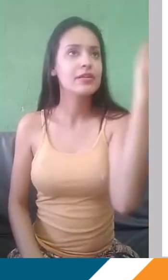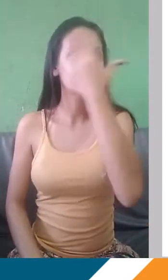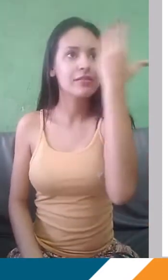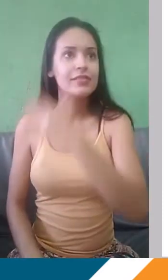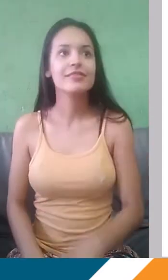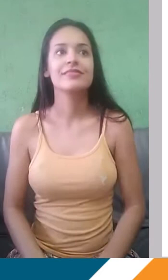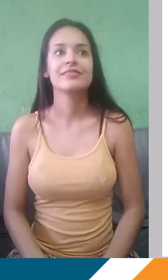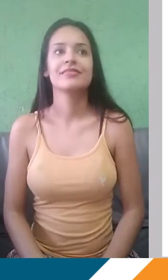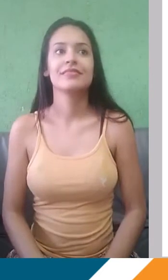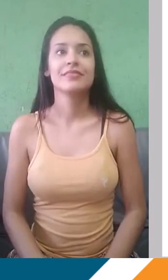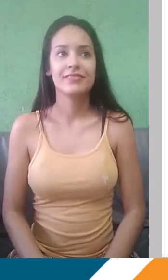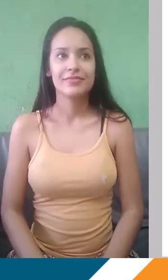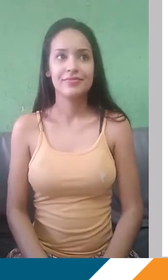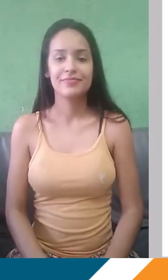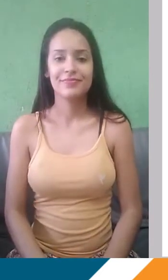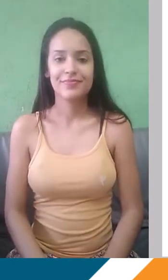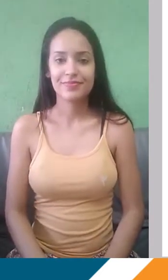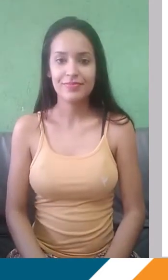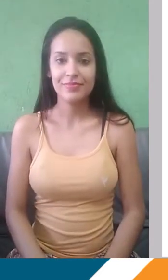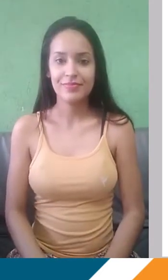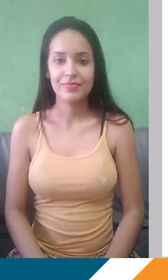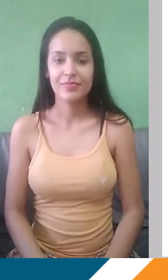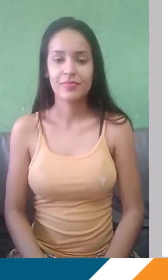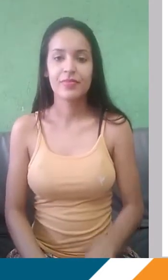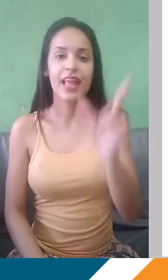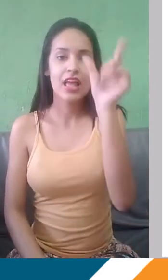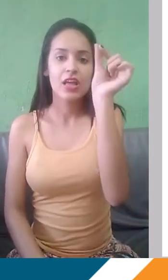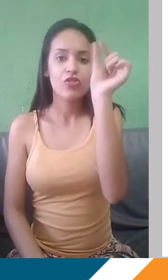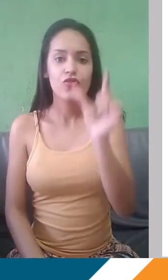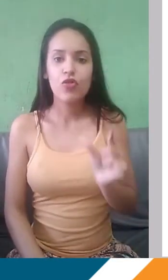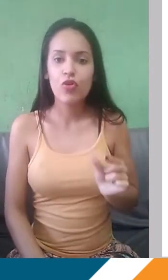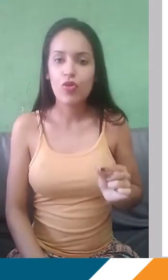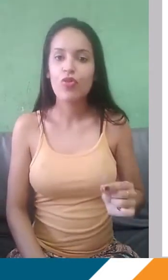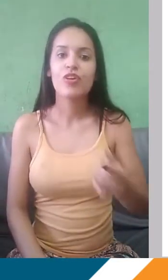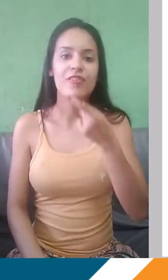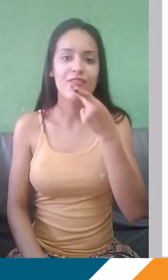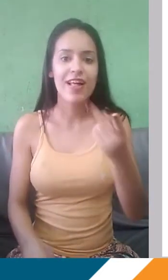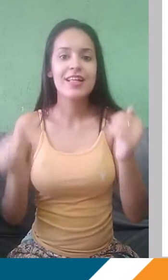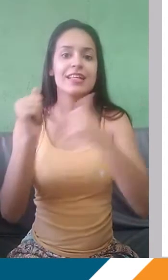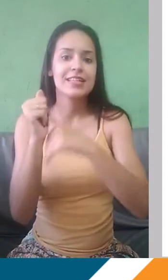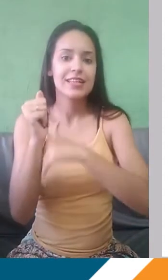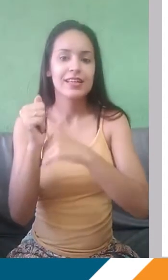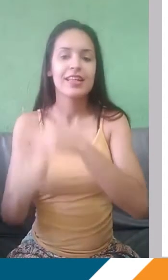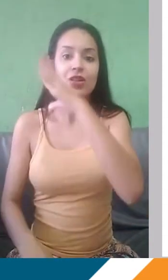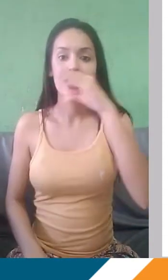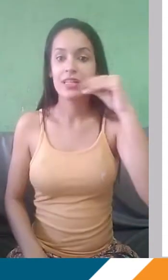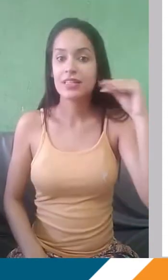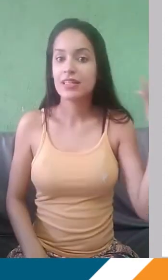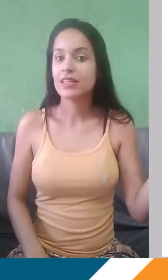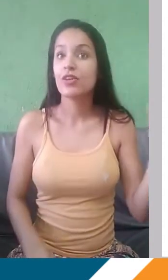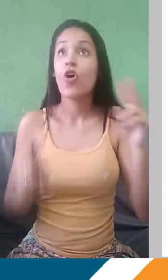ofusca, luz. Complicentemente, as folhas contam-te um segredo. Velho como o mundo.